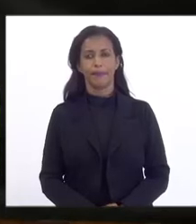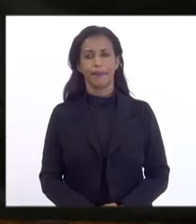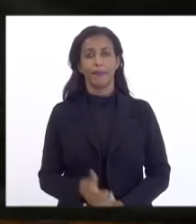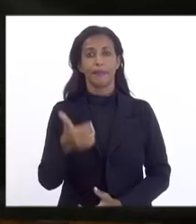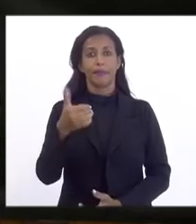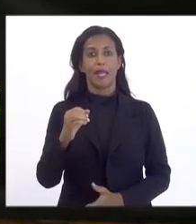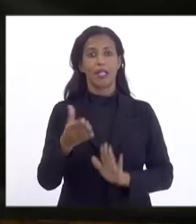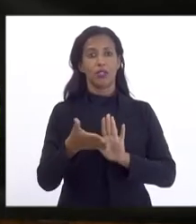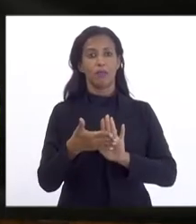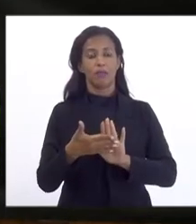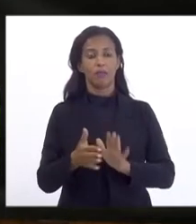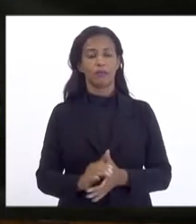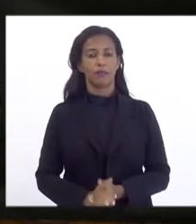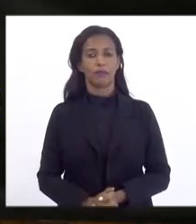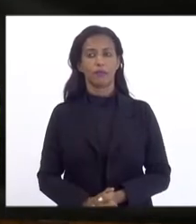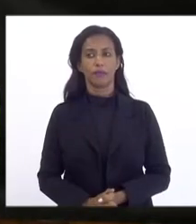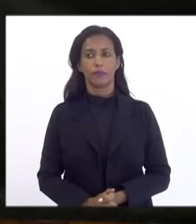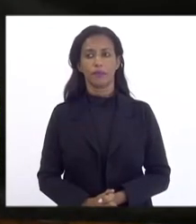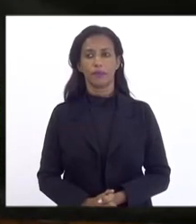10 da pauta.